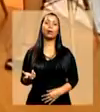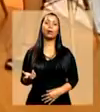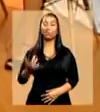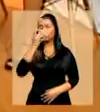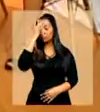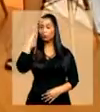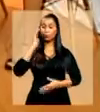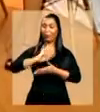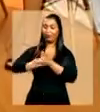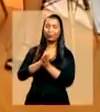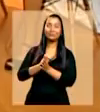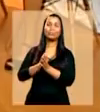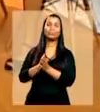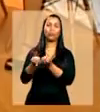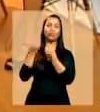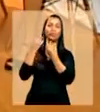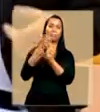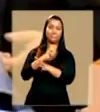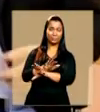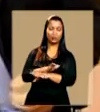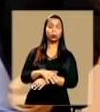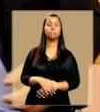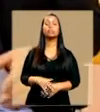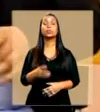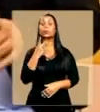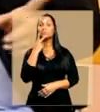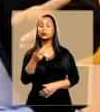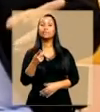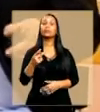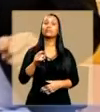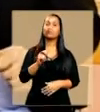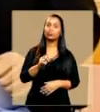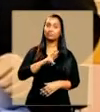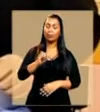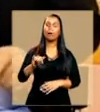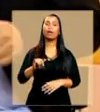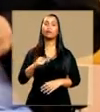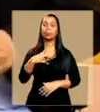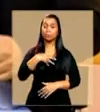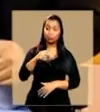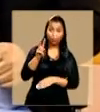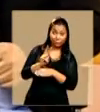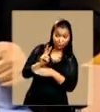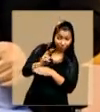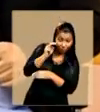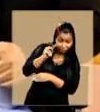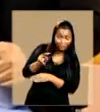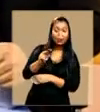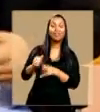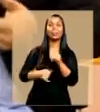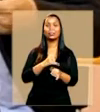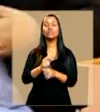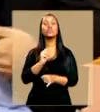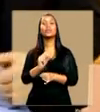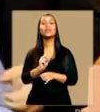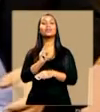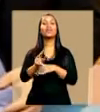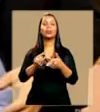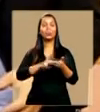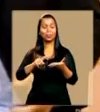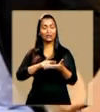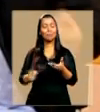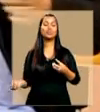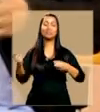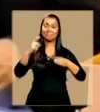massacrado por informação vazia, né? Dito isso, você corre rapidinho lá para ver o que seu filho está fazendo na internet, o que ele está vendo